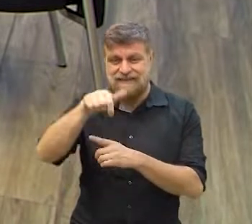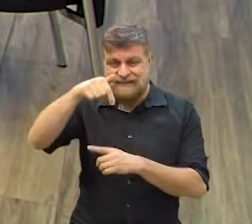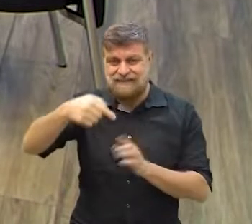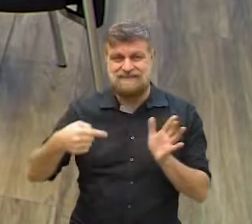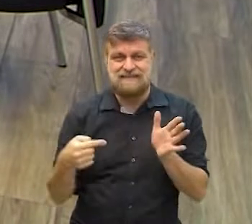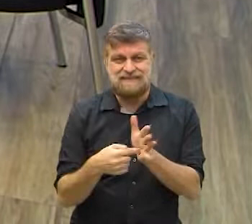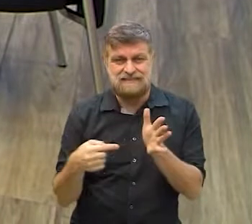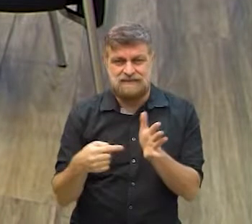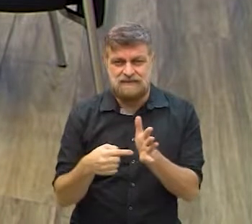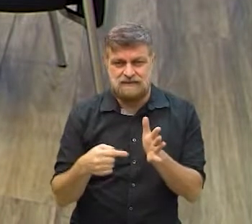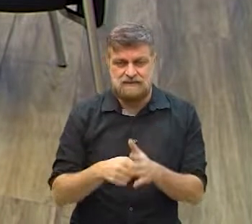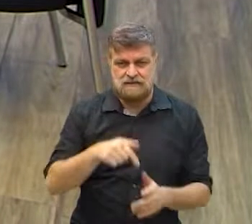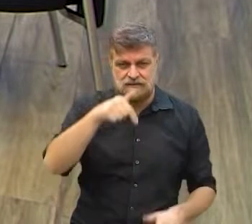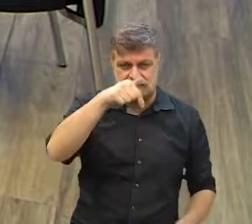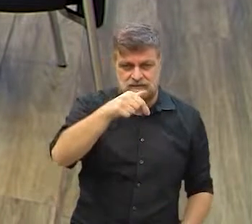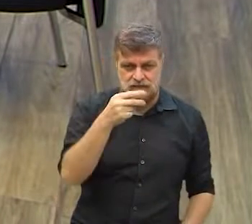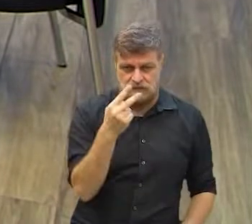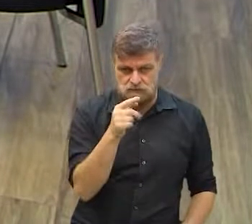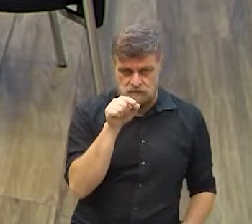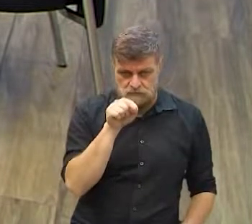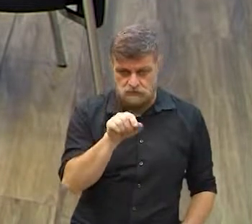24.587 denúncias e